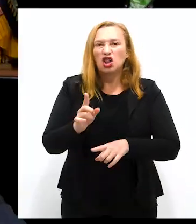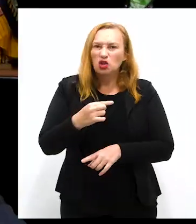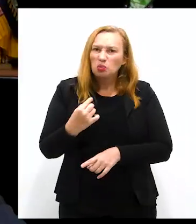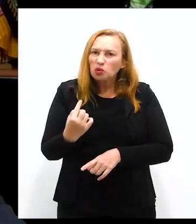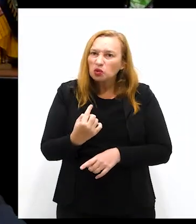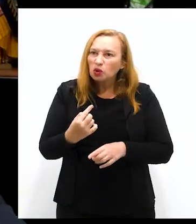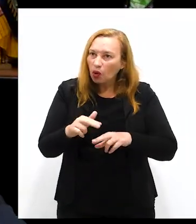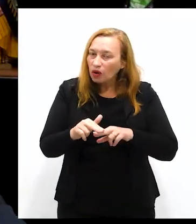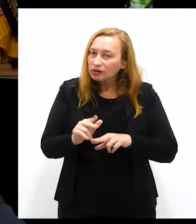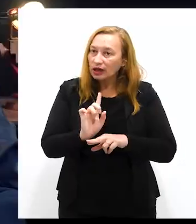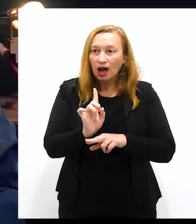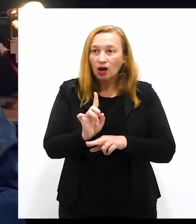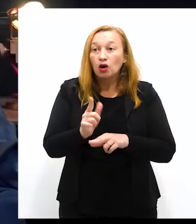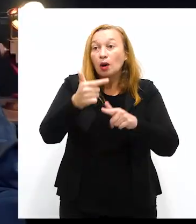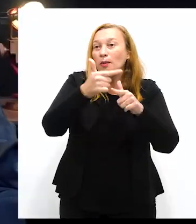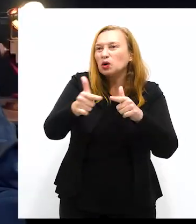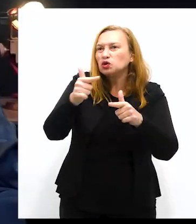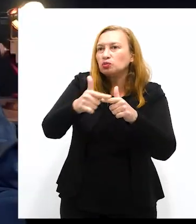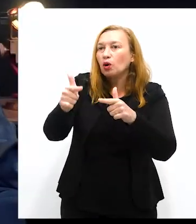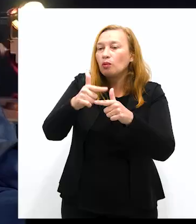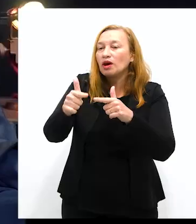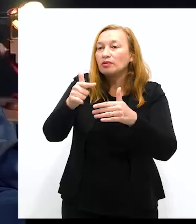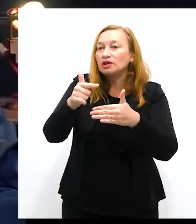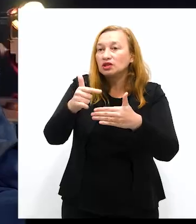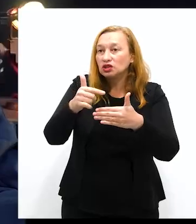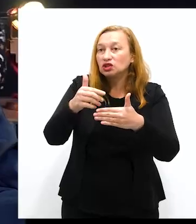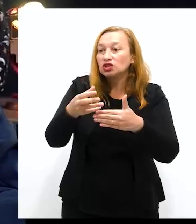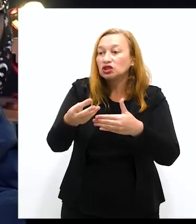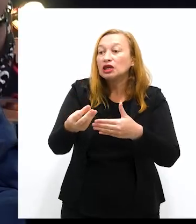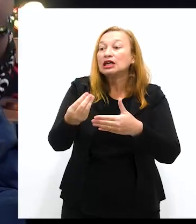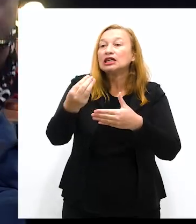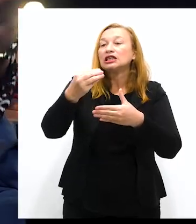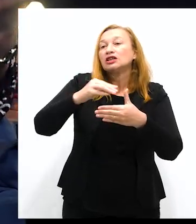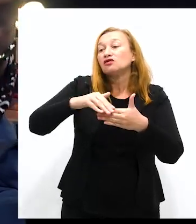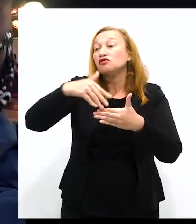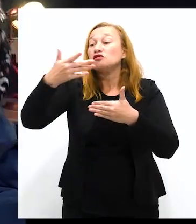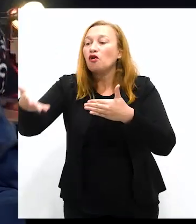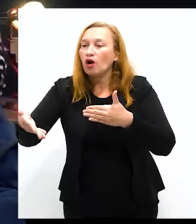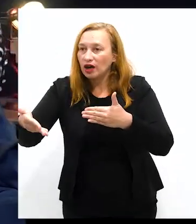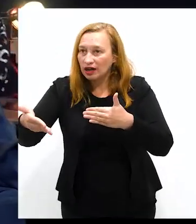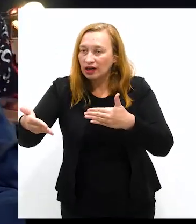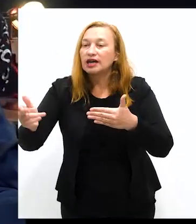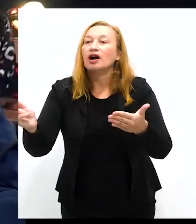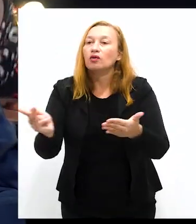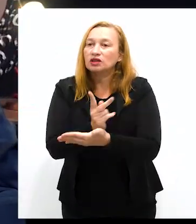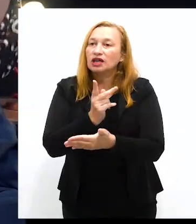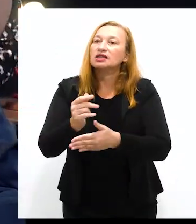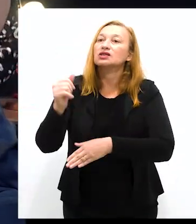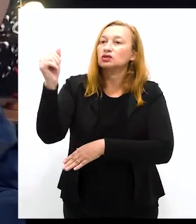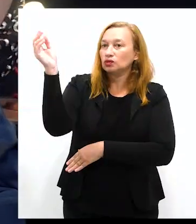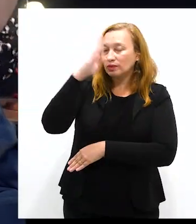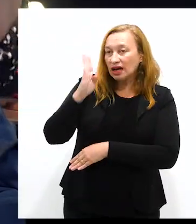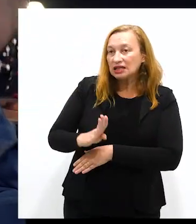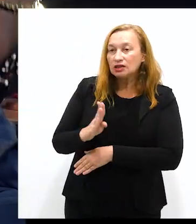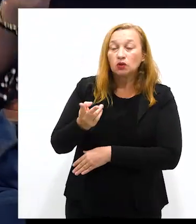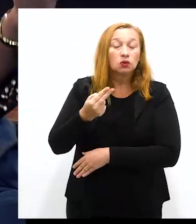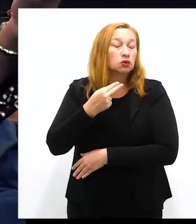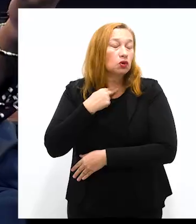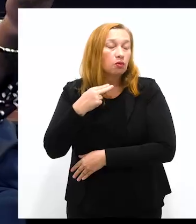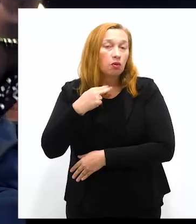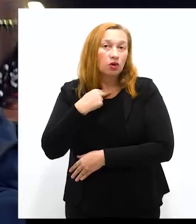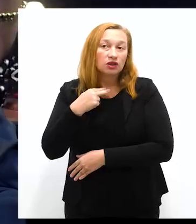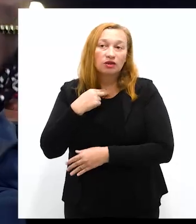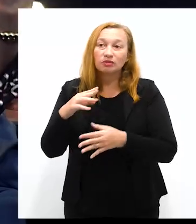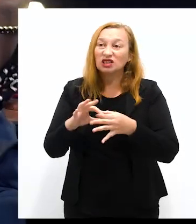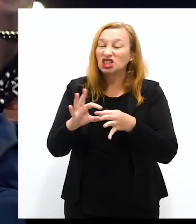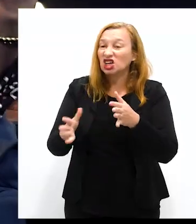Até porque não por nós aqui, mas pelos problemas externos, o que acontece fora do